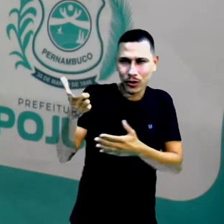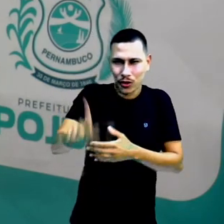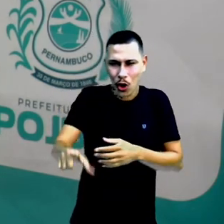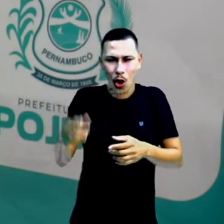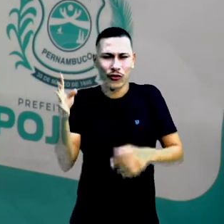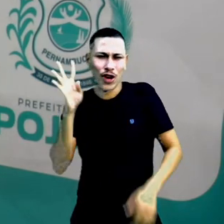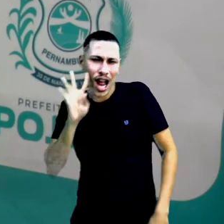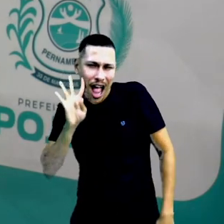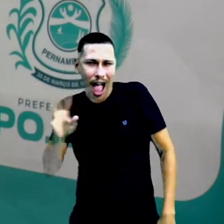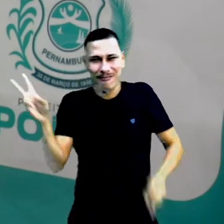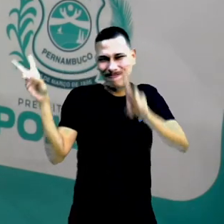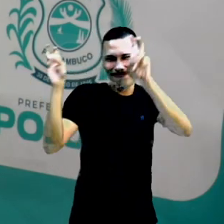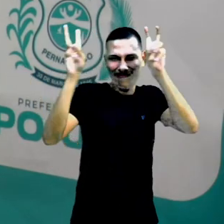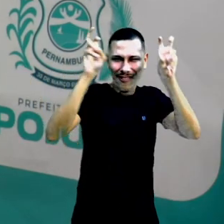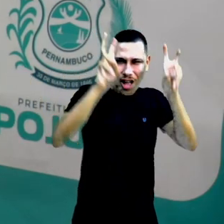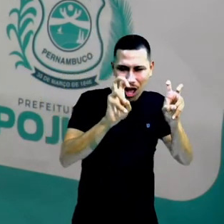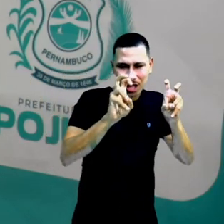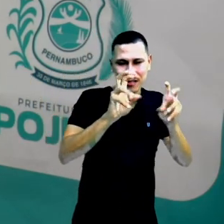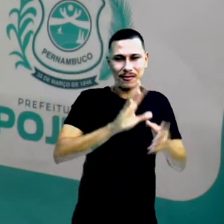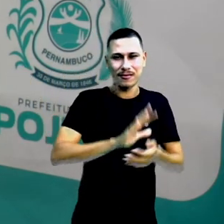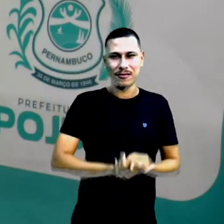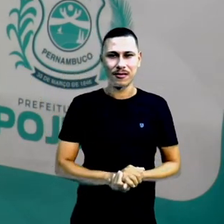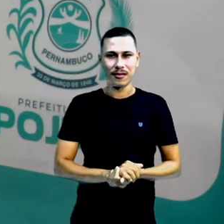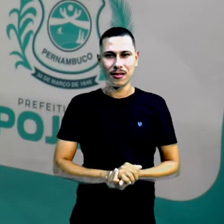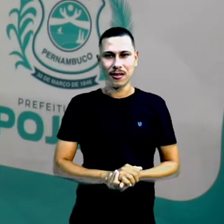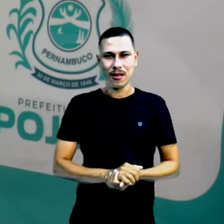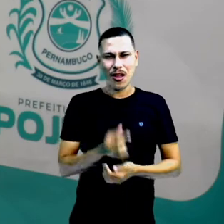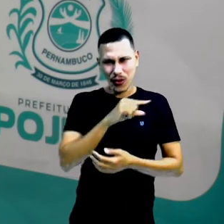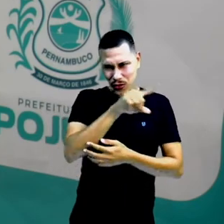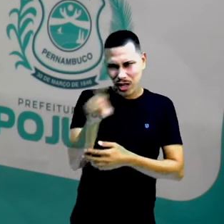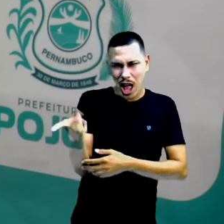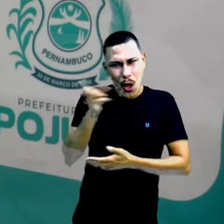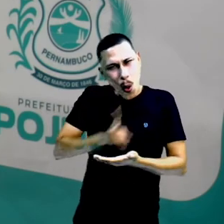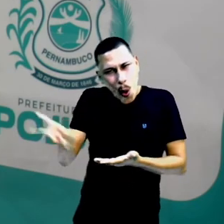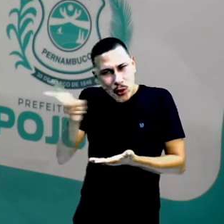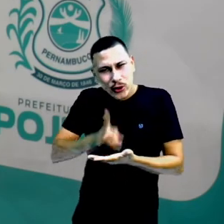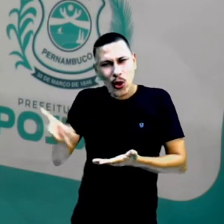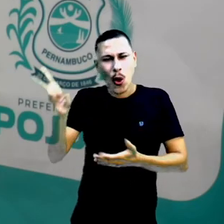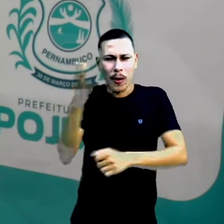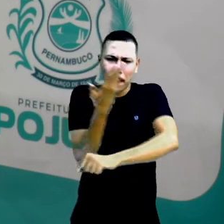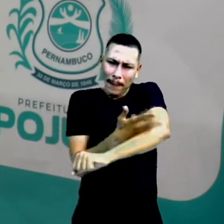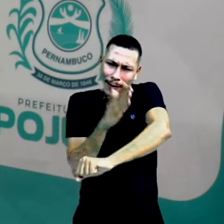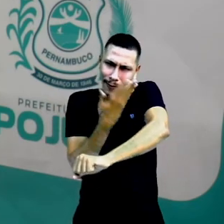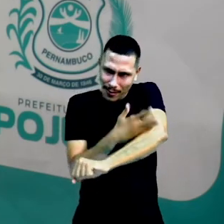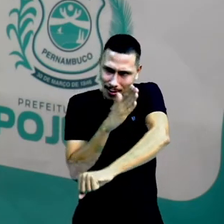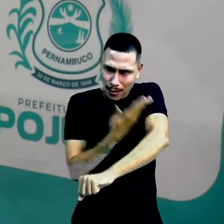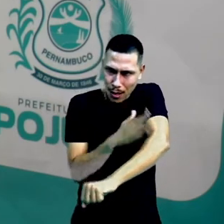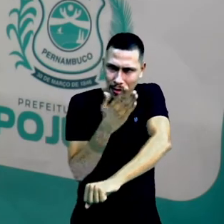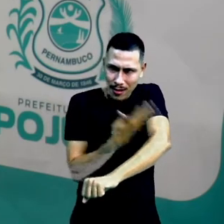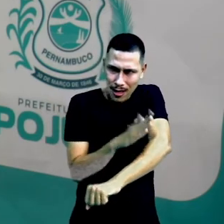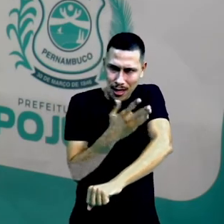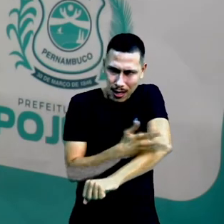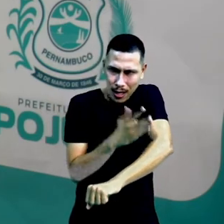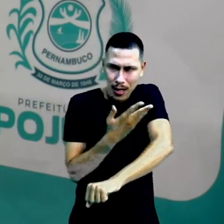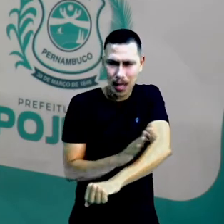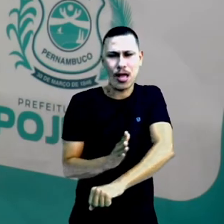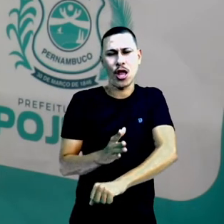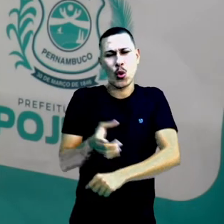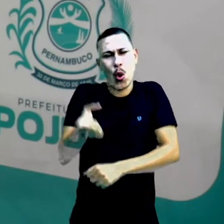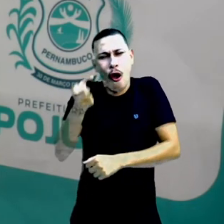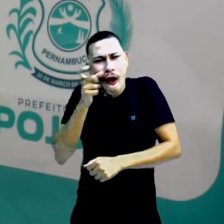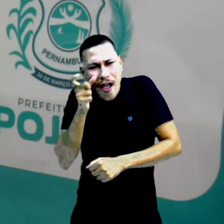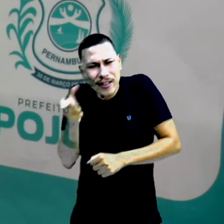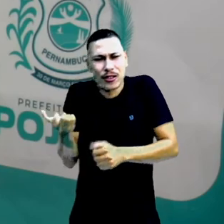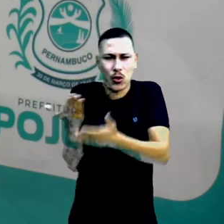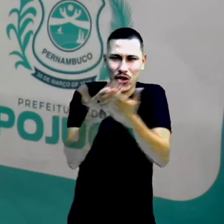ser aprendido e que só é legal que você continue fazendo, praticando cada vez mais. Continue aqui assistindo